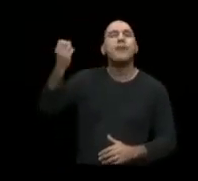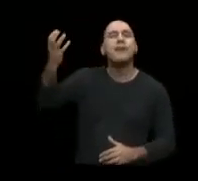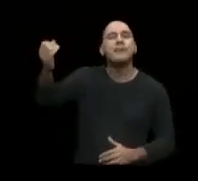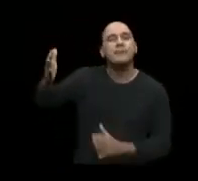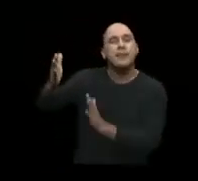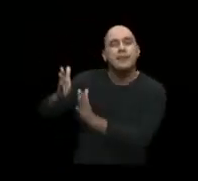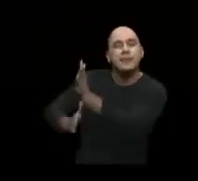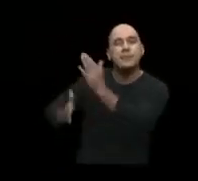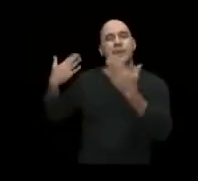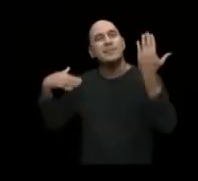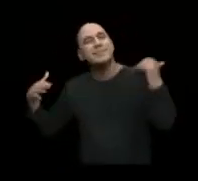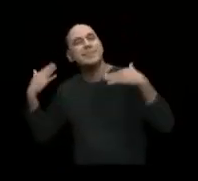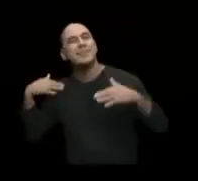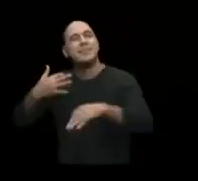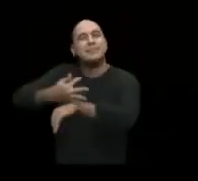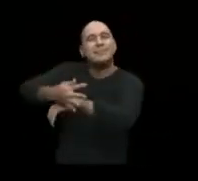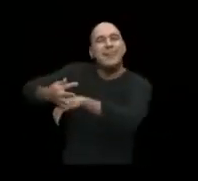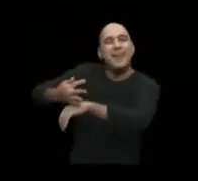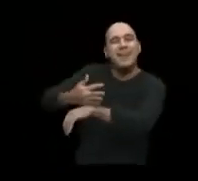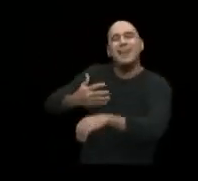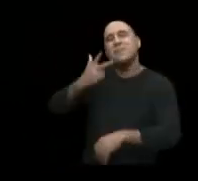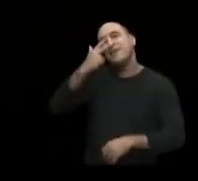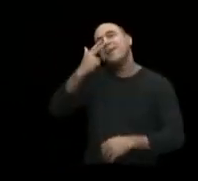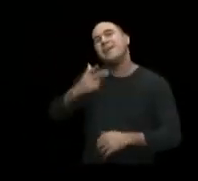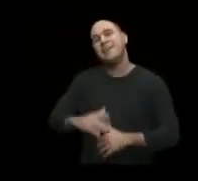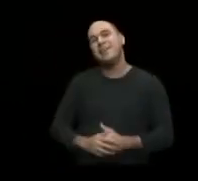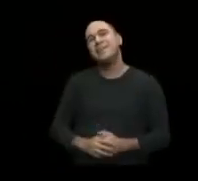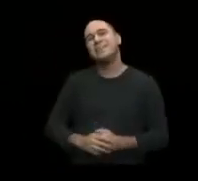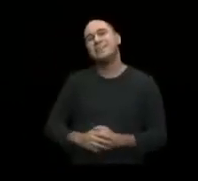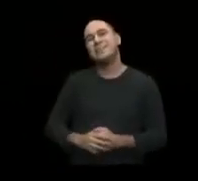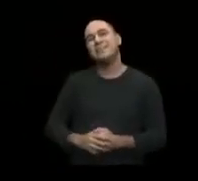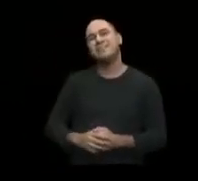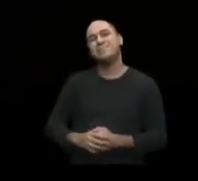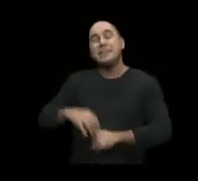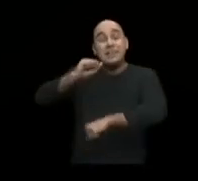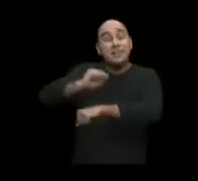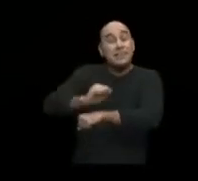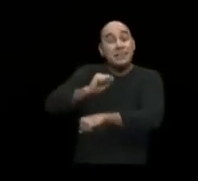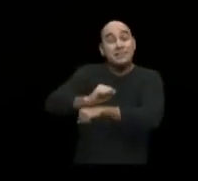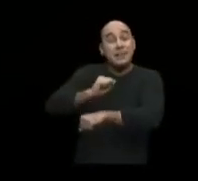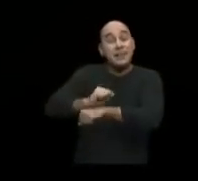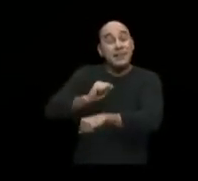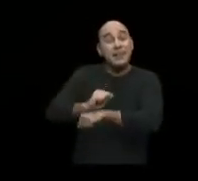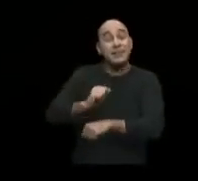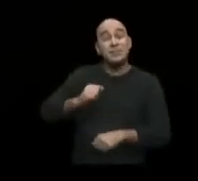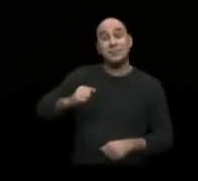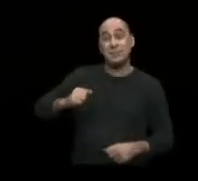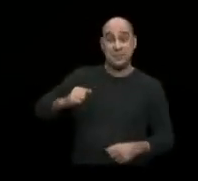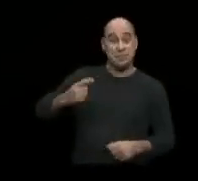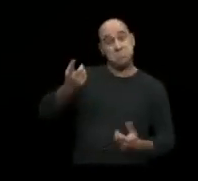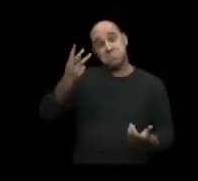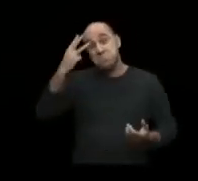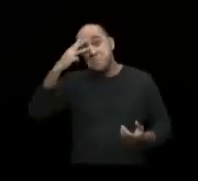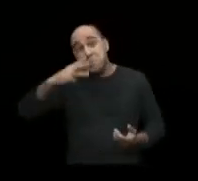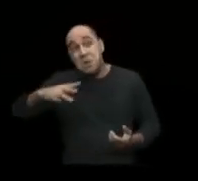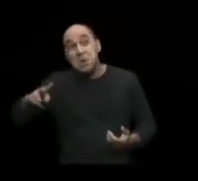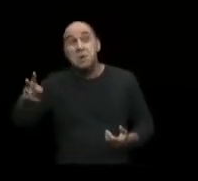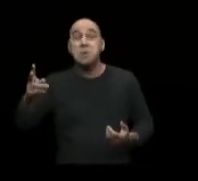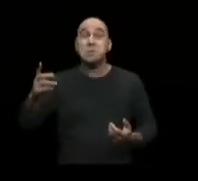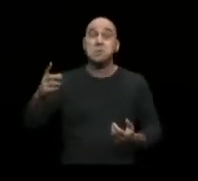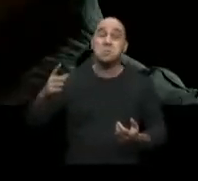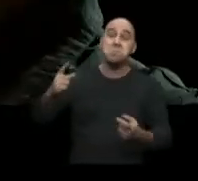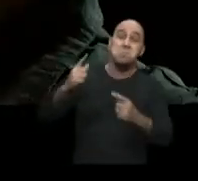semana. Ele está de férias. Por ter passado, às vezes, 3 semanas, 1 mês,